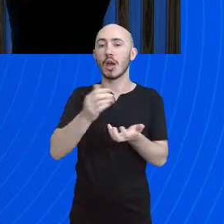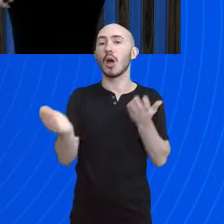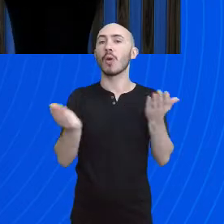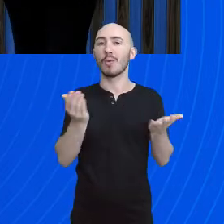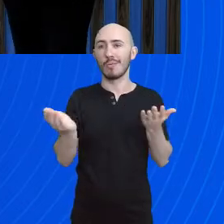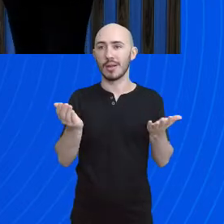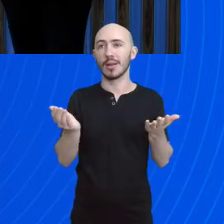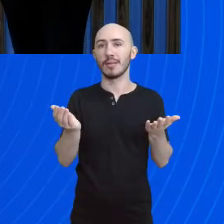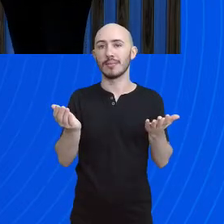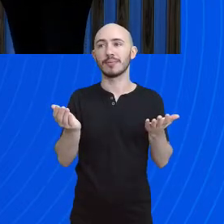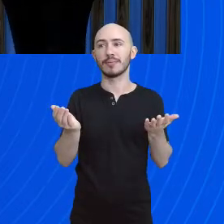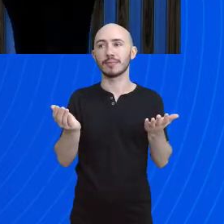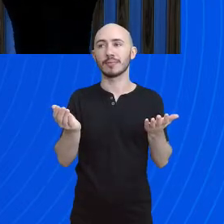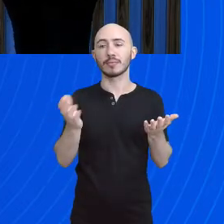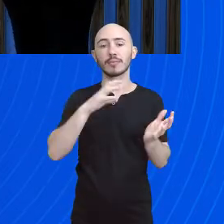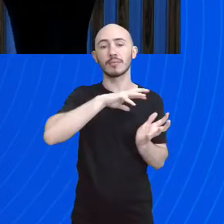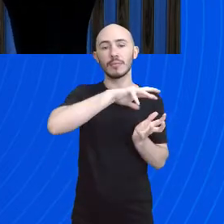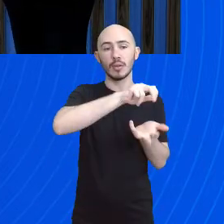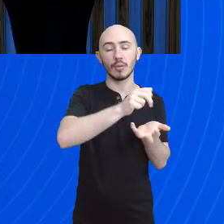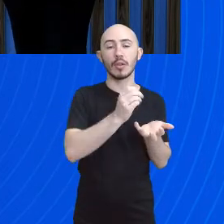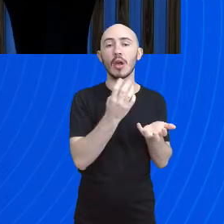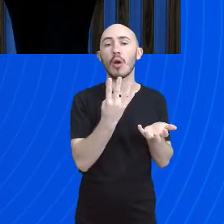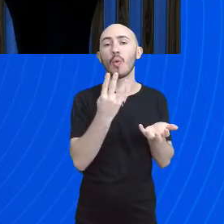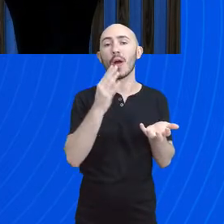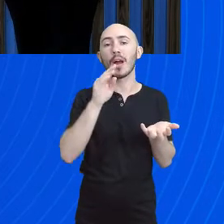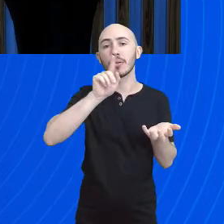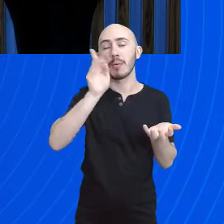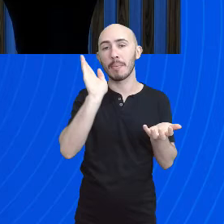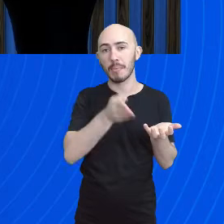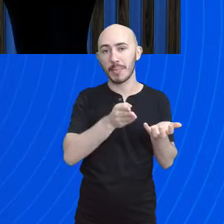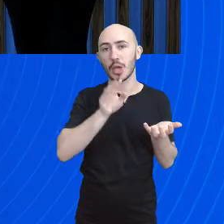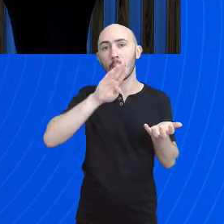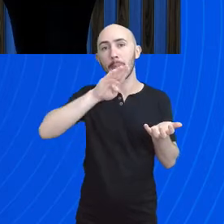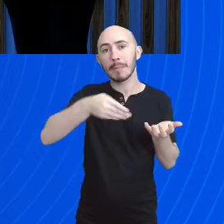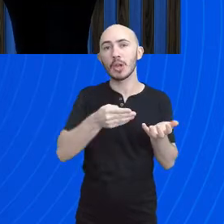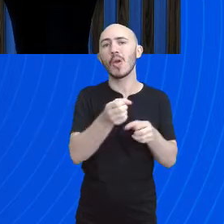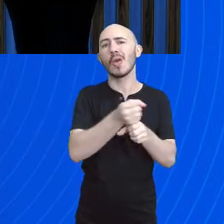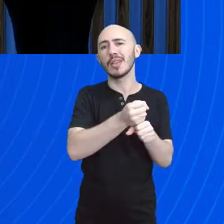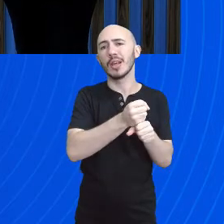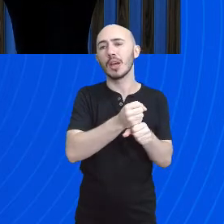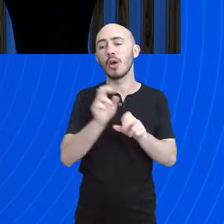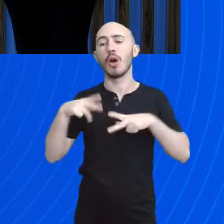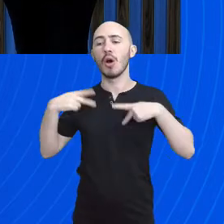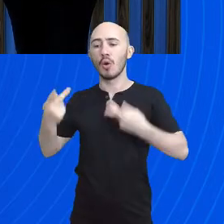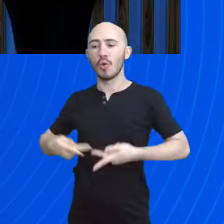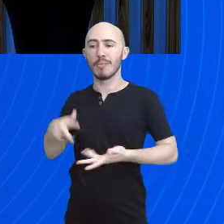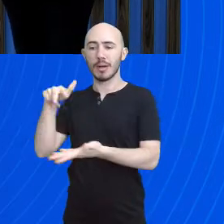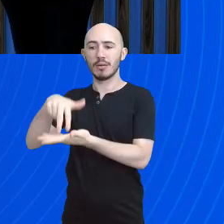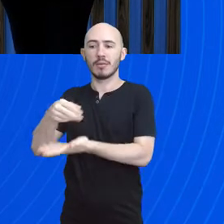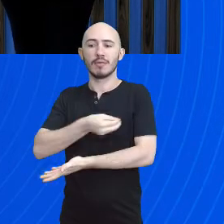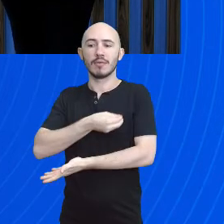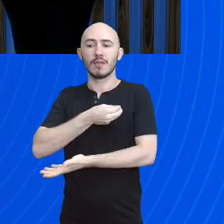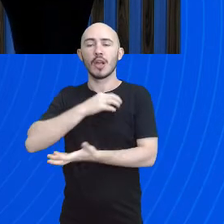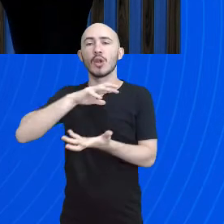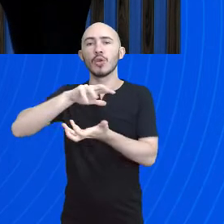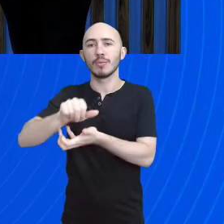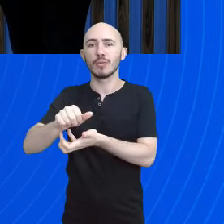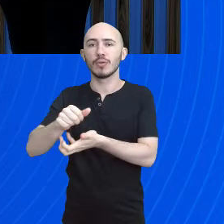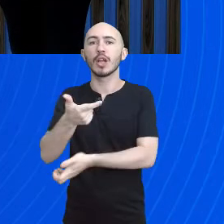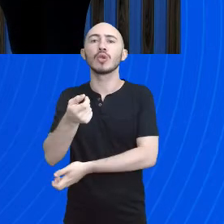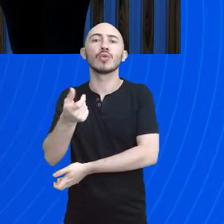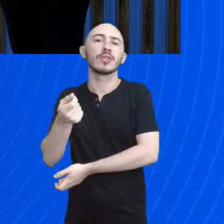anos? É praticamente um piscar de olhos. Concordam comigo? Pouquíssimo